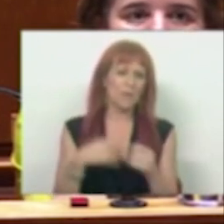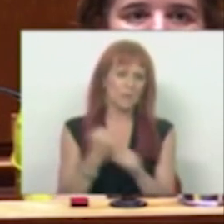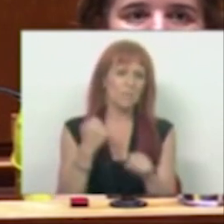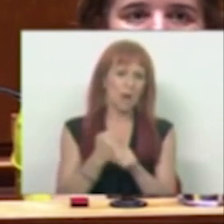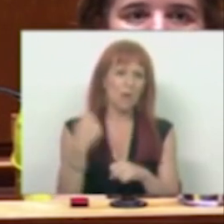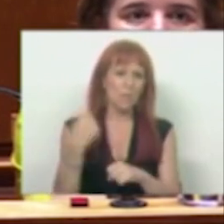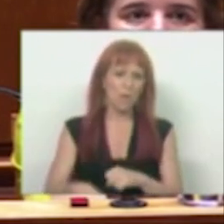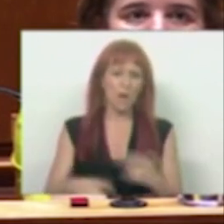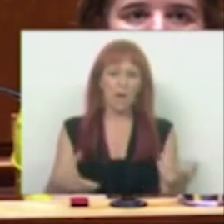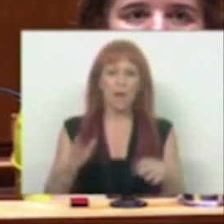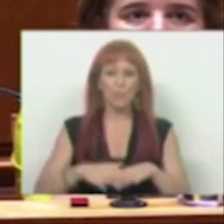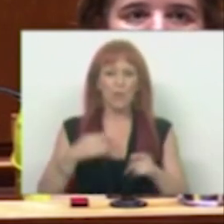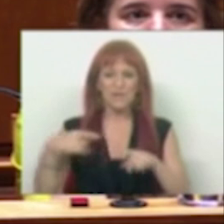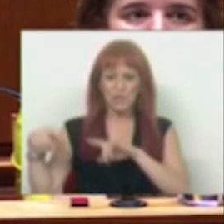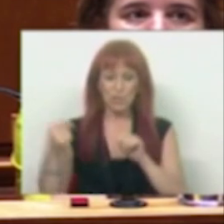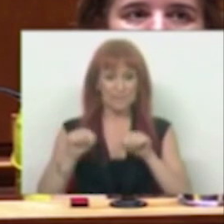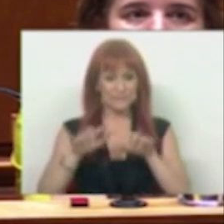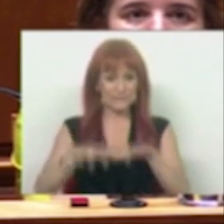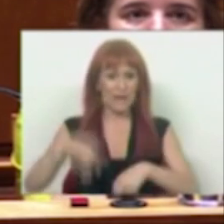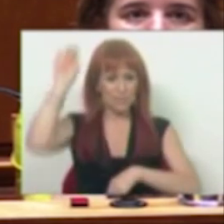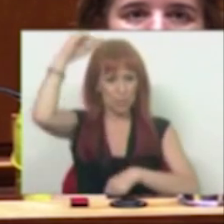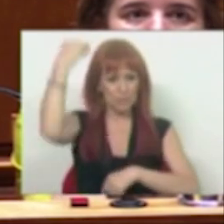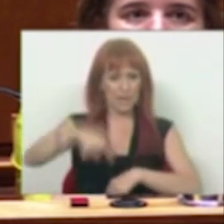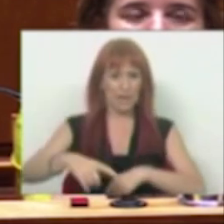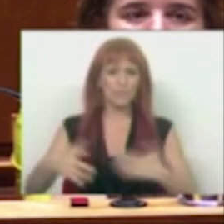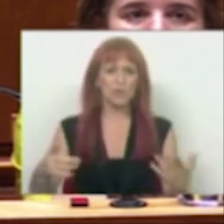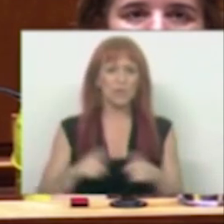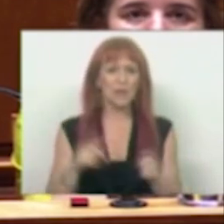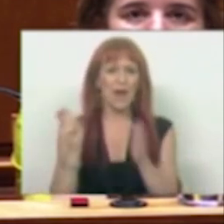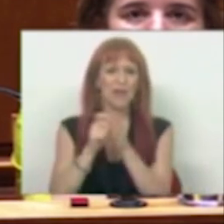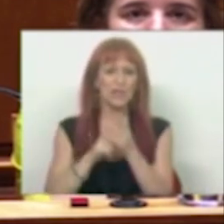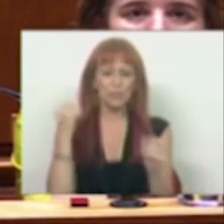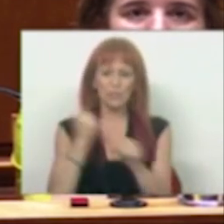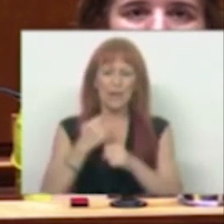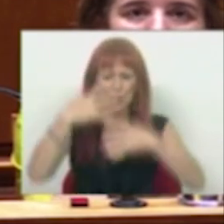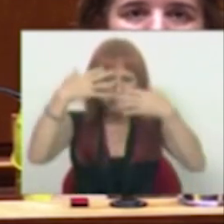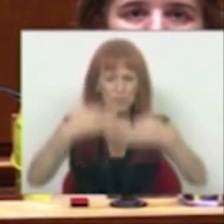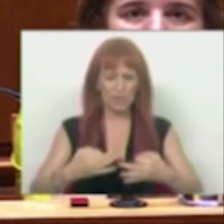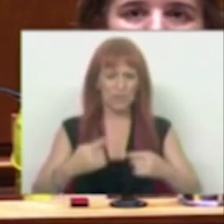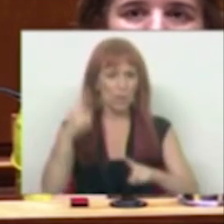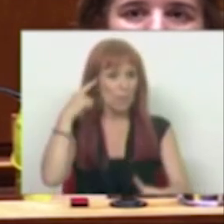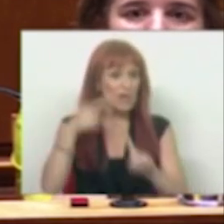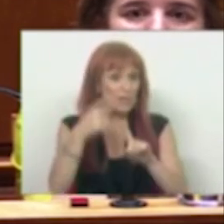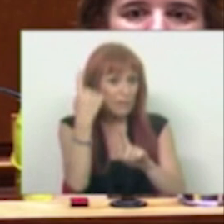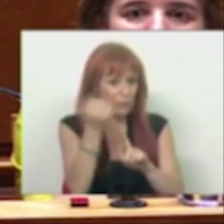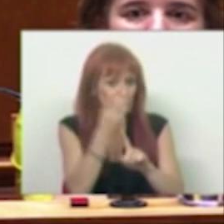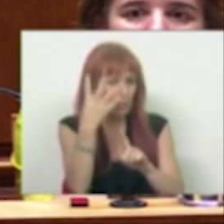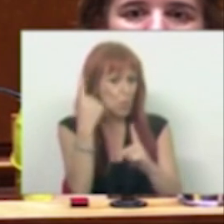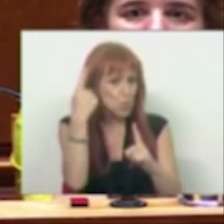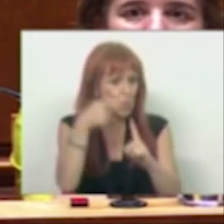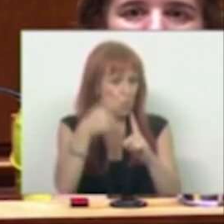trabalho e por isso temos em discussão na Assembleia da República a Agenda do Trabalho Digno, que tem como um dos objetivos